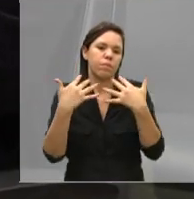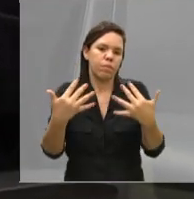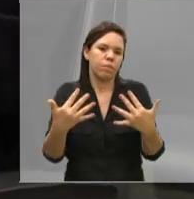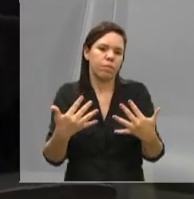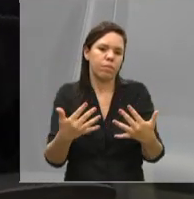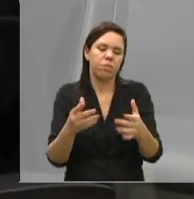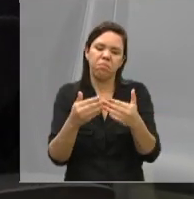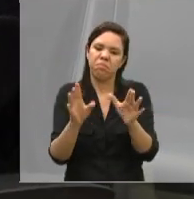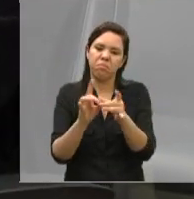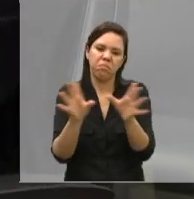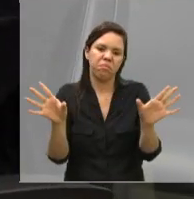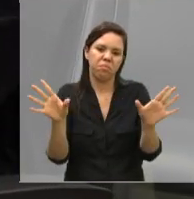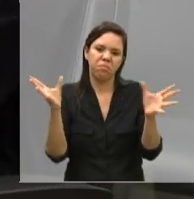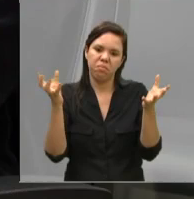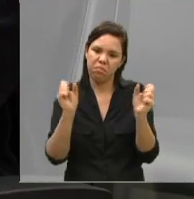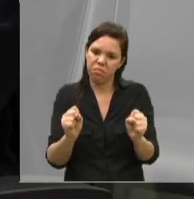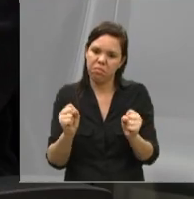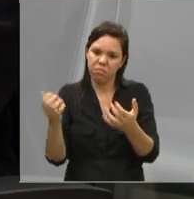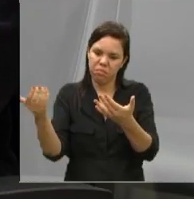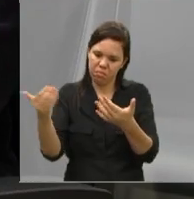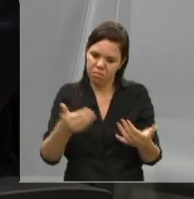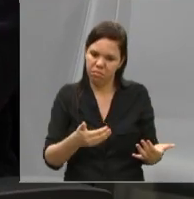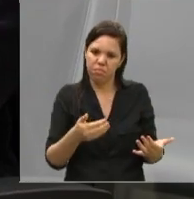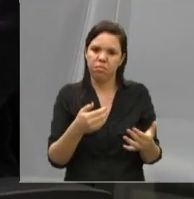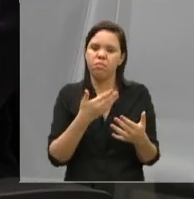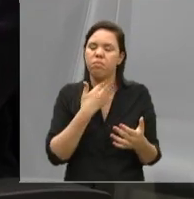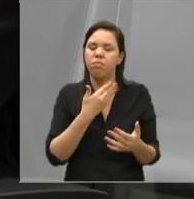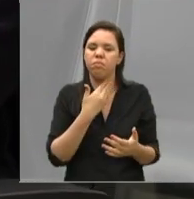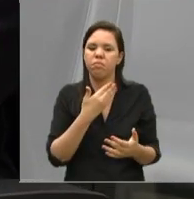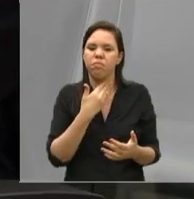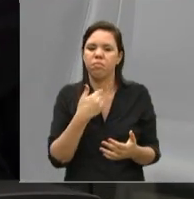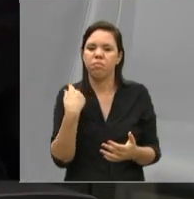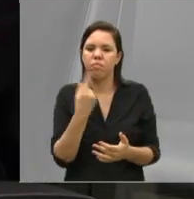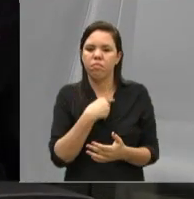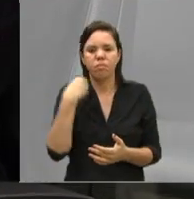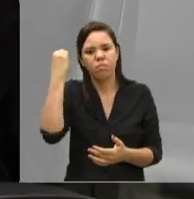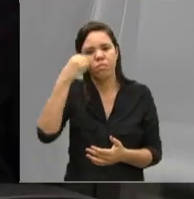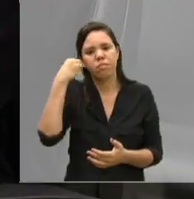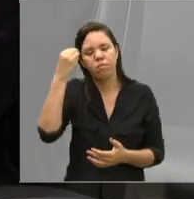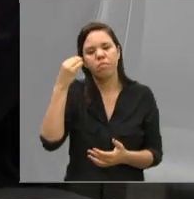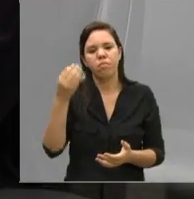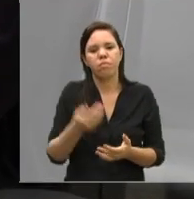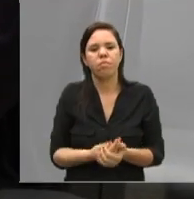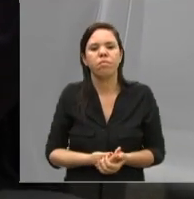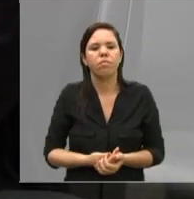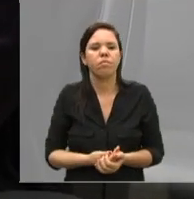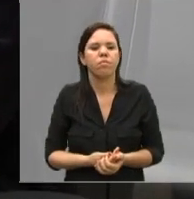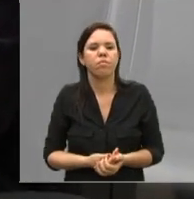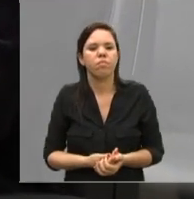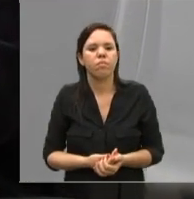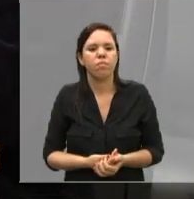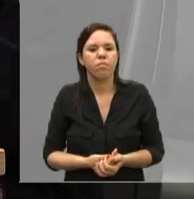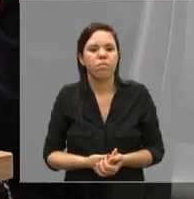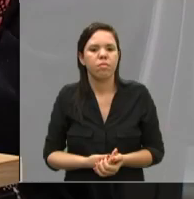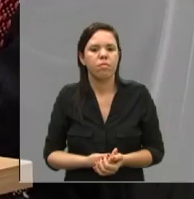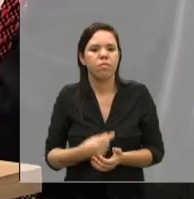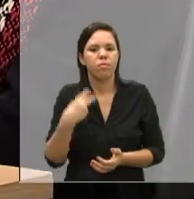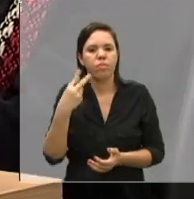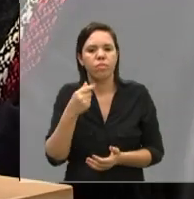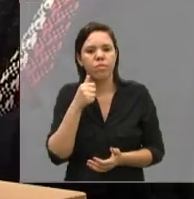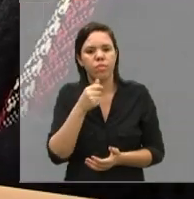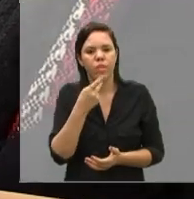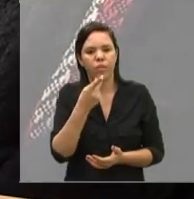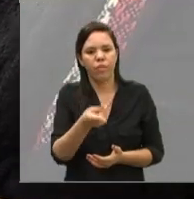e eu estou à disposição. Sempre que quiser, a gente está aí para bater papo e falar das nossas experiências. Muito obrigada. Então, como a vereadora